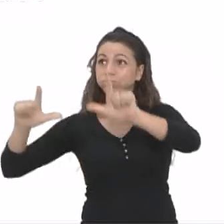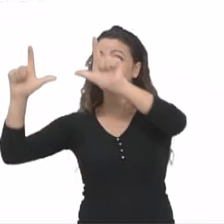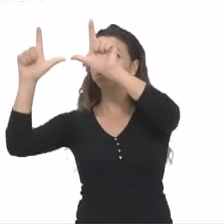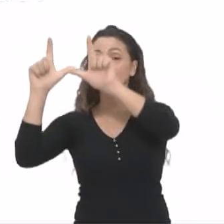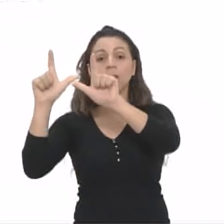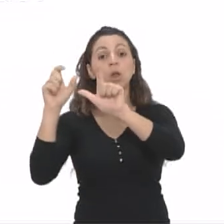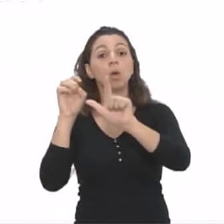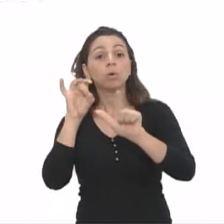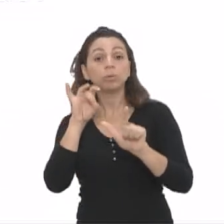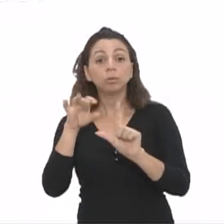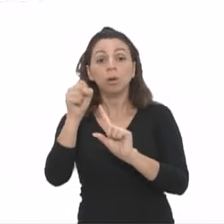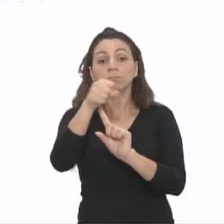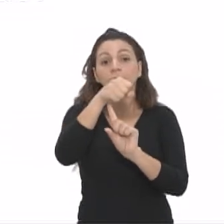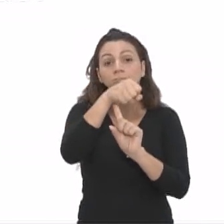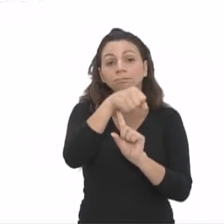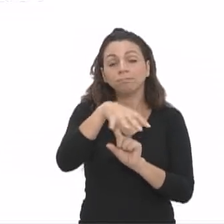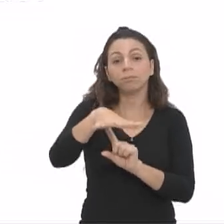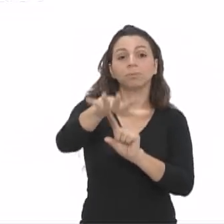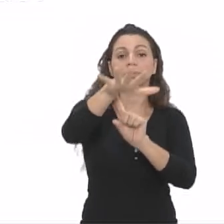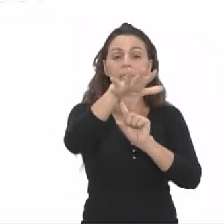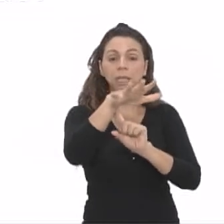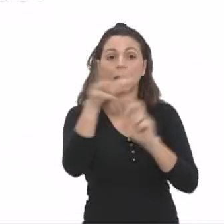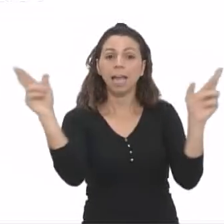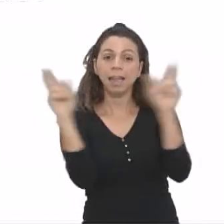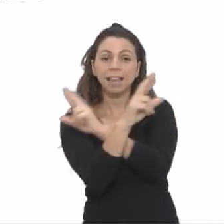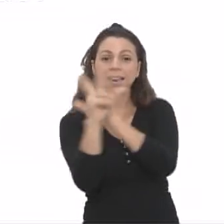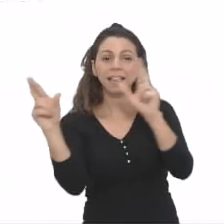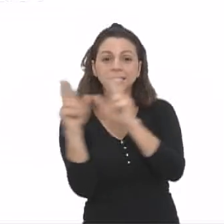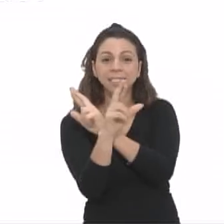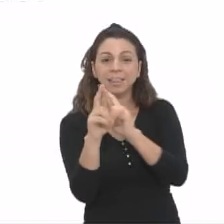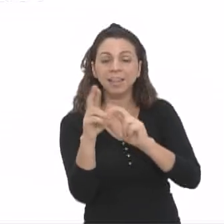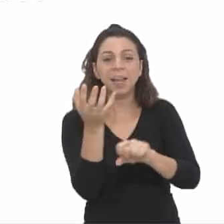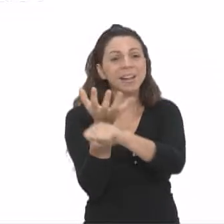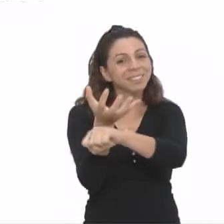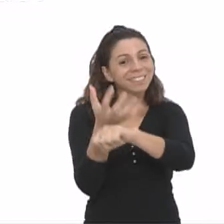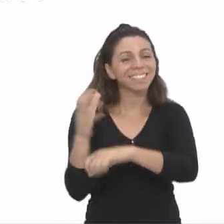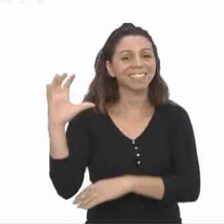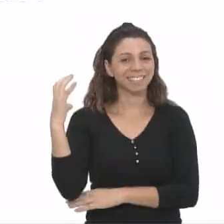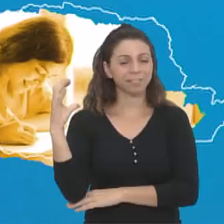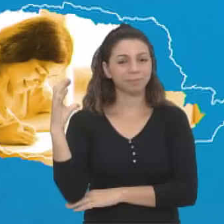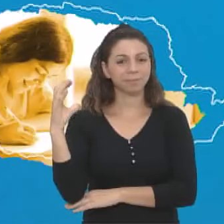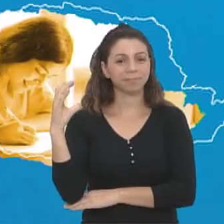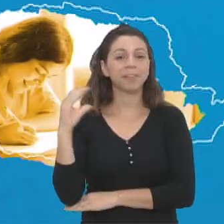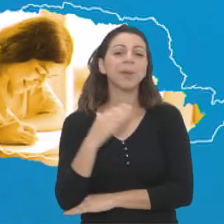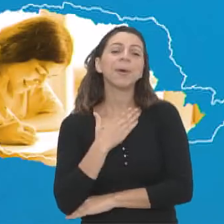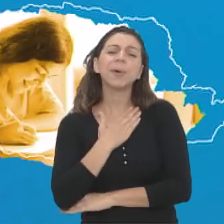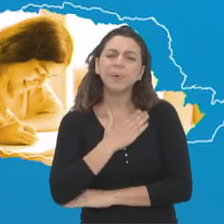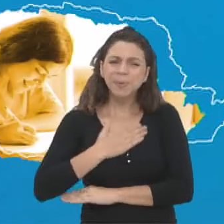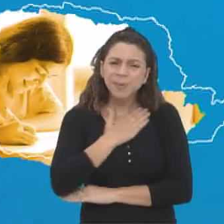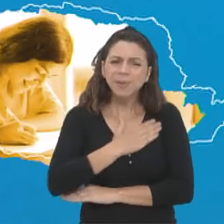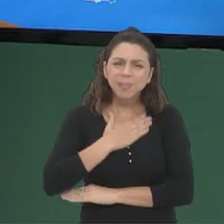populares relacionados com a nossa disciplina de ciências. Gostou? Então a gente vai encerrando a nossa aula de